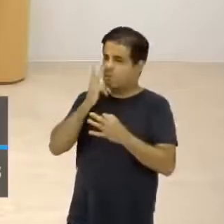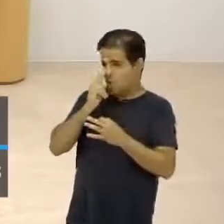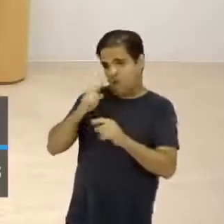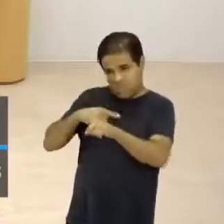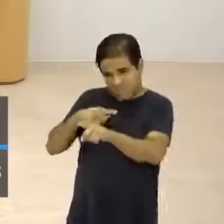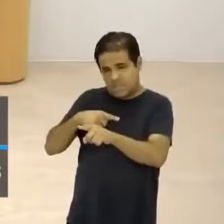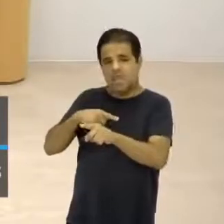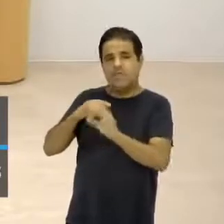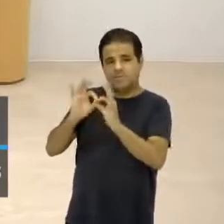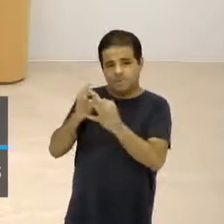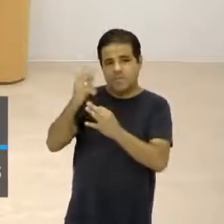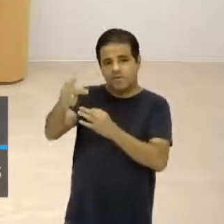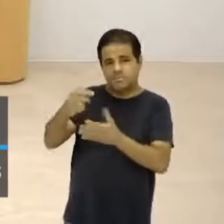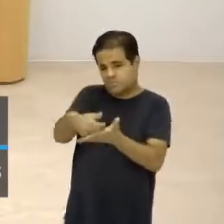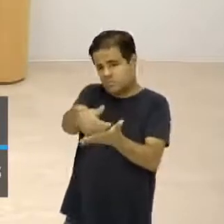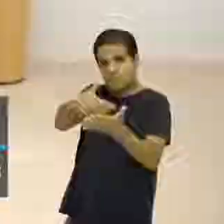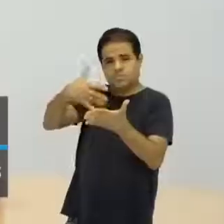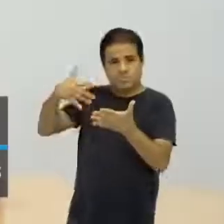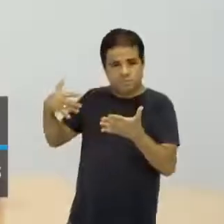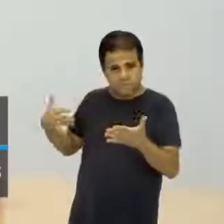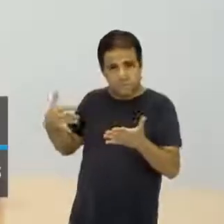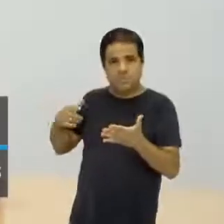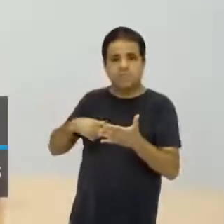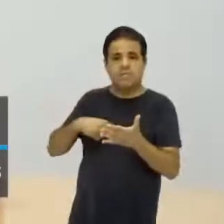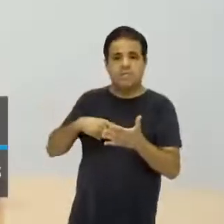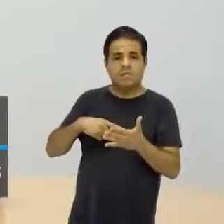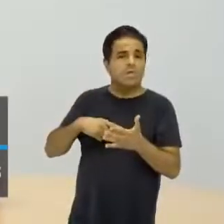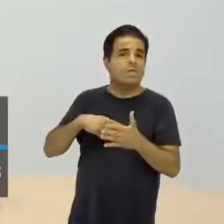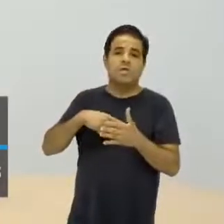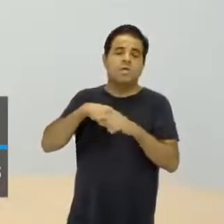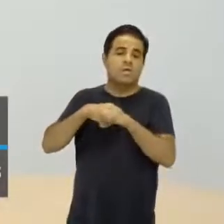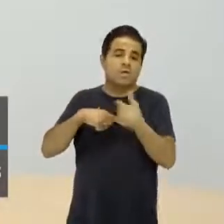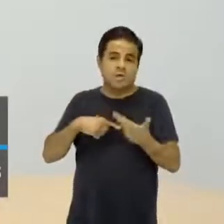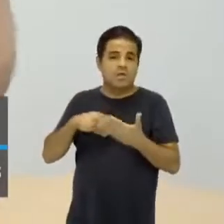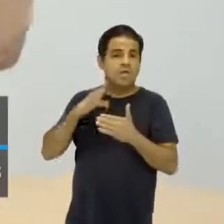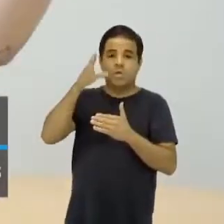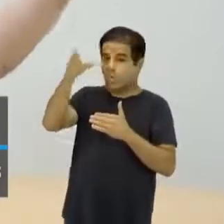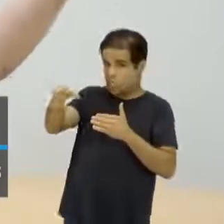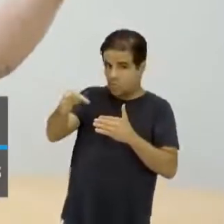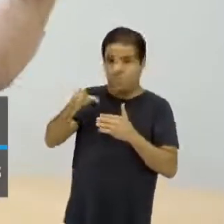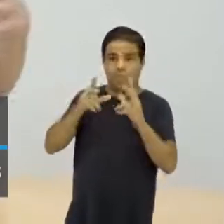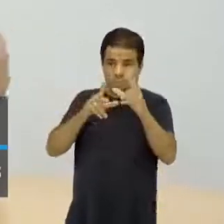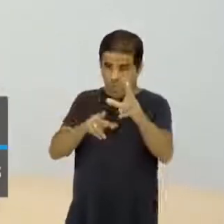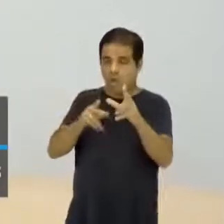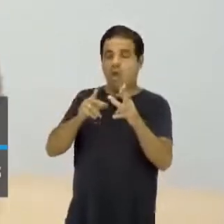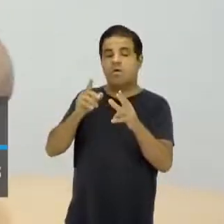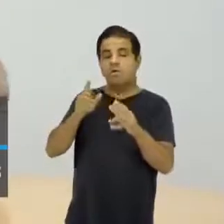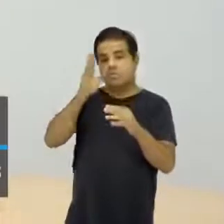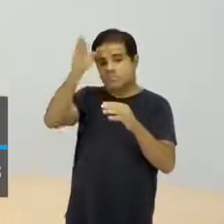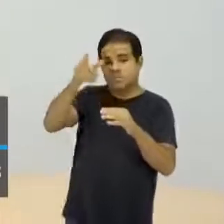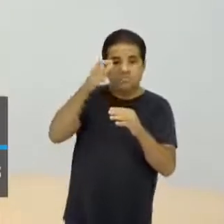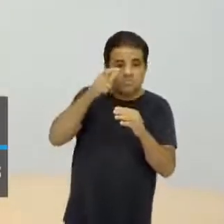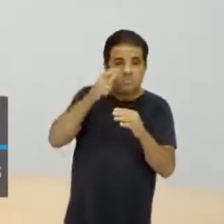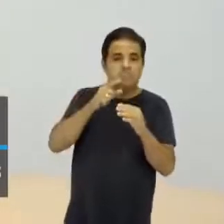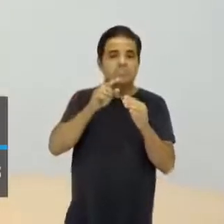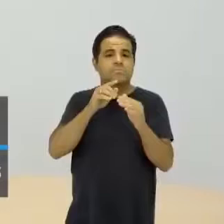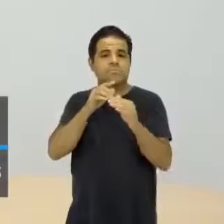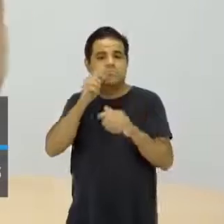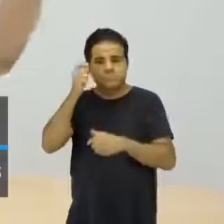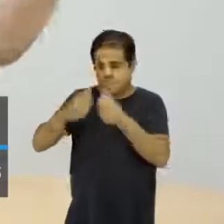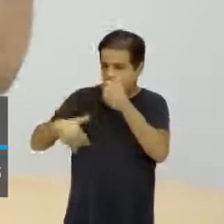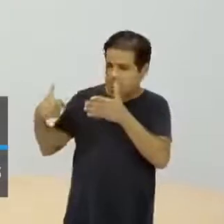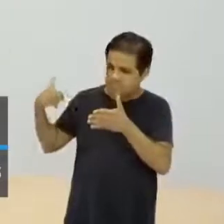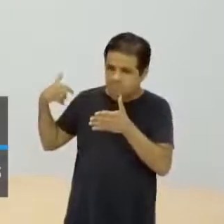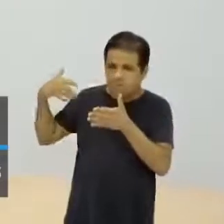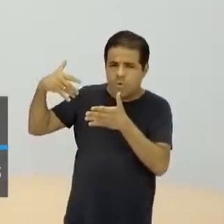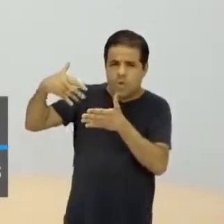ascendência imigrante. Isso, sim. Muito embora eu não tenha ido ainda, como você fez, recontar essa